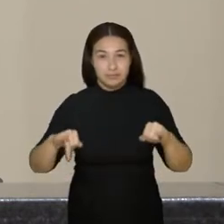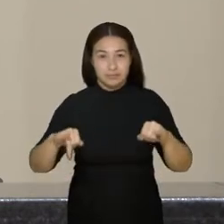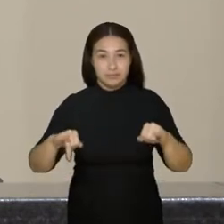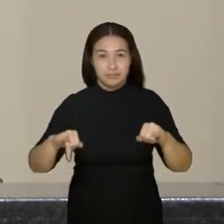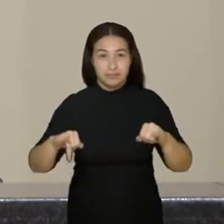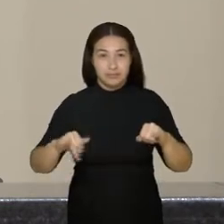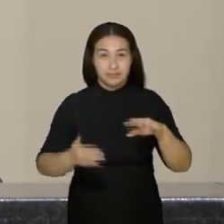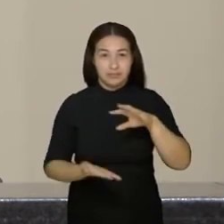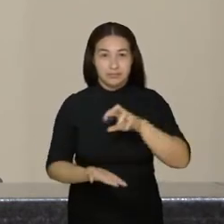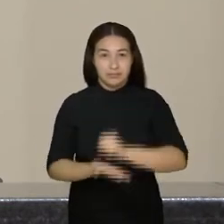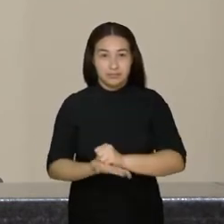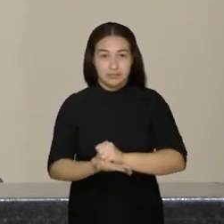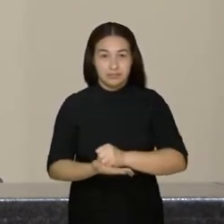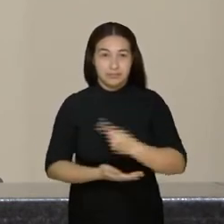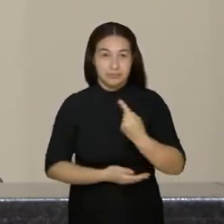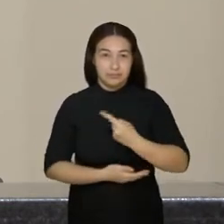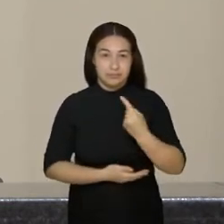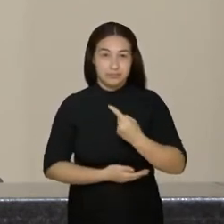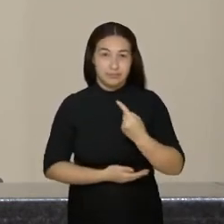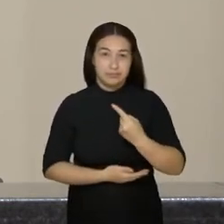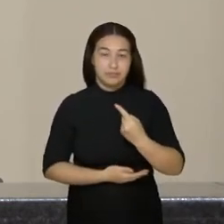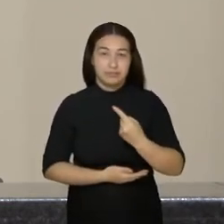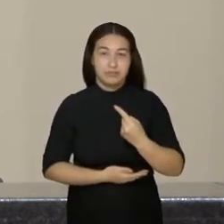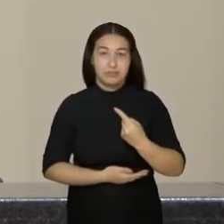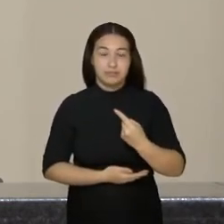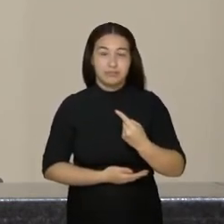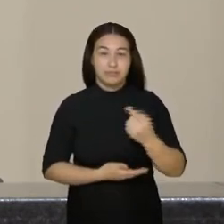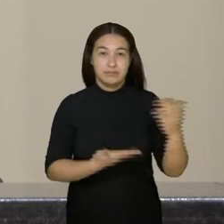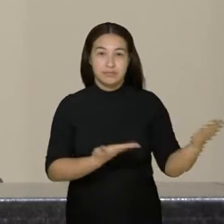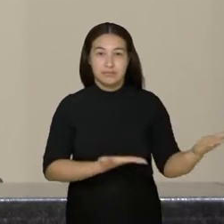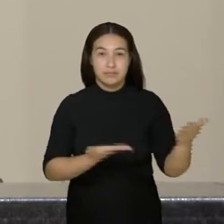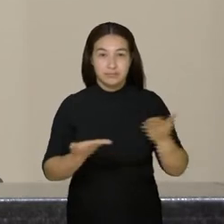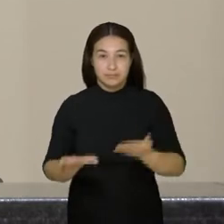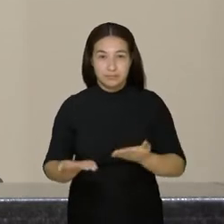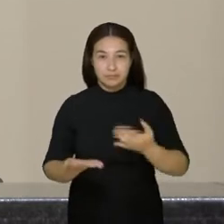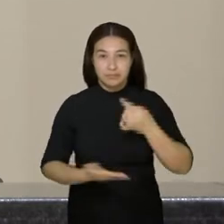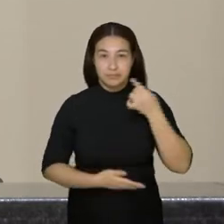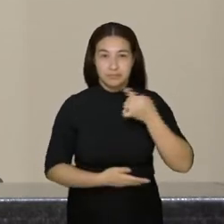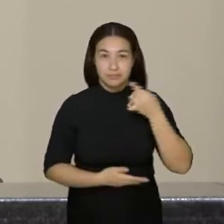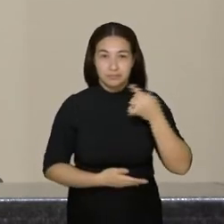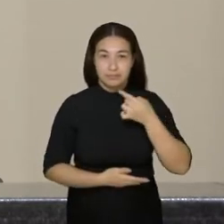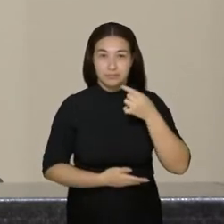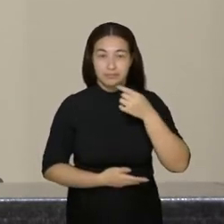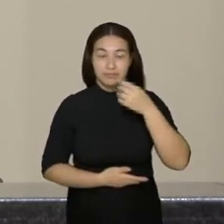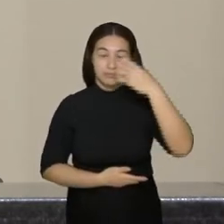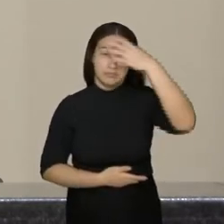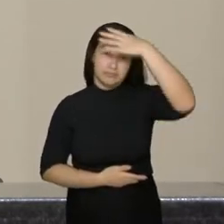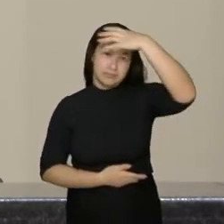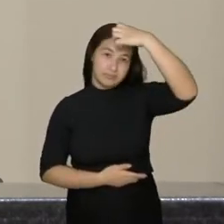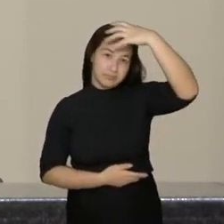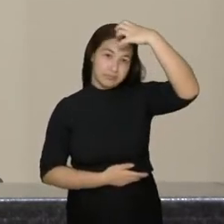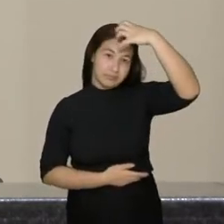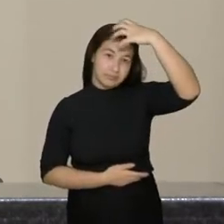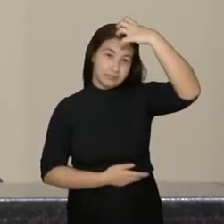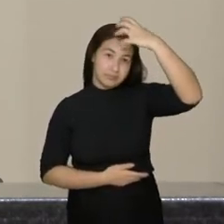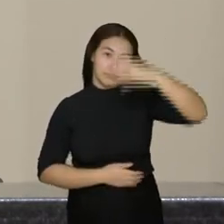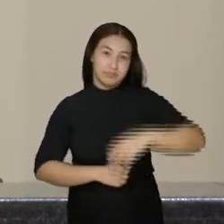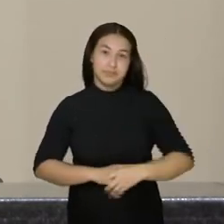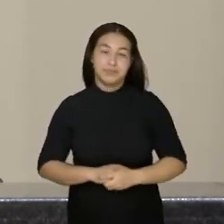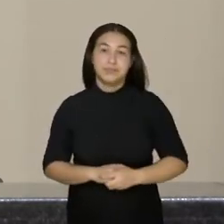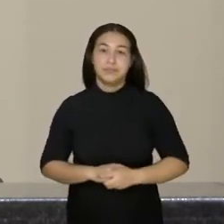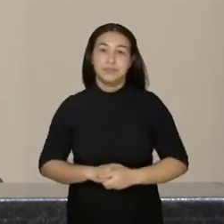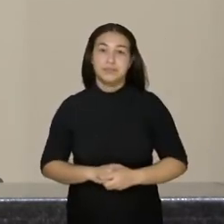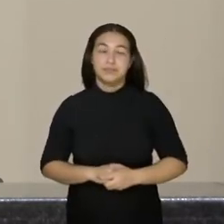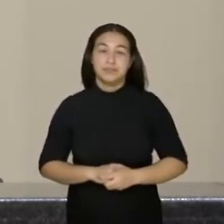escrito para falar em primeiro lugar Deputado Ismael dos Santos a quem